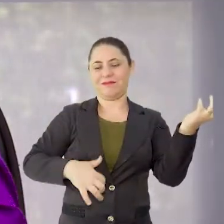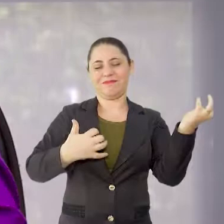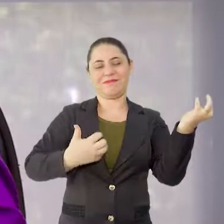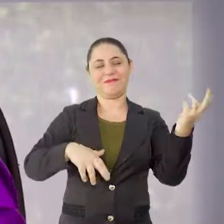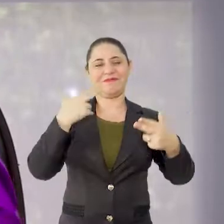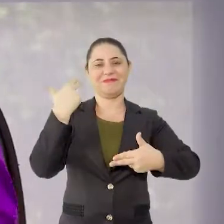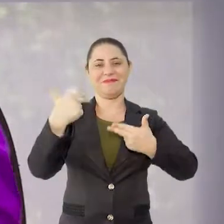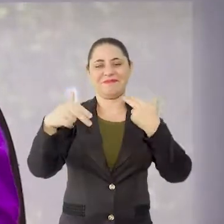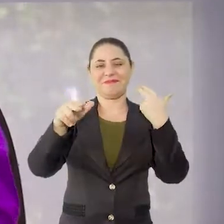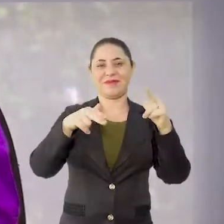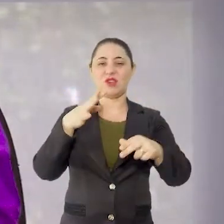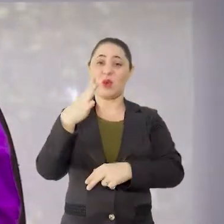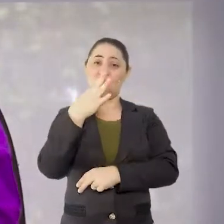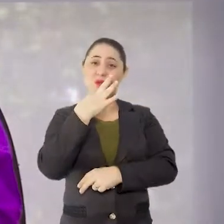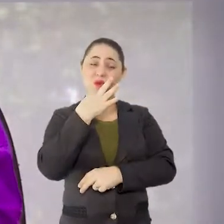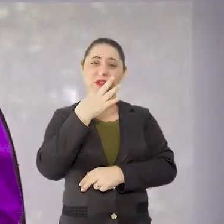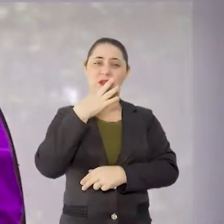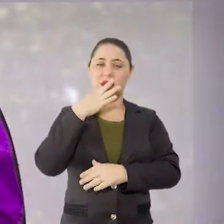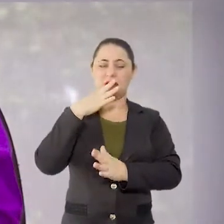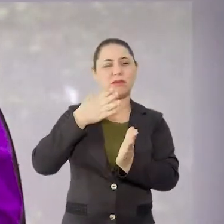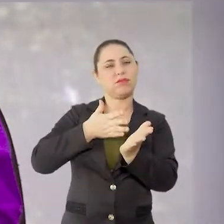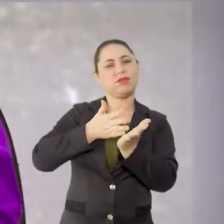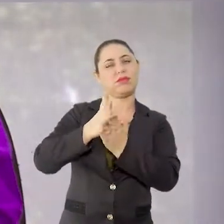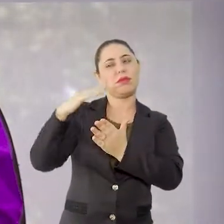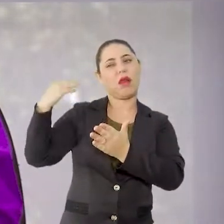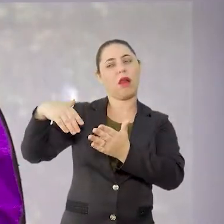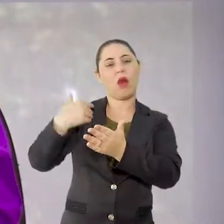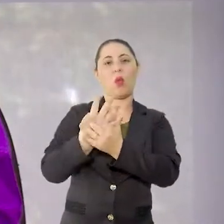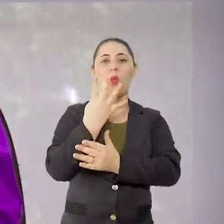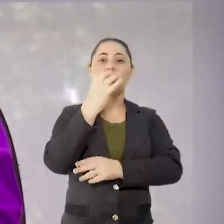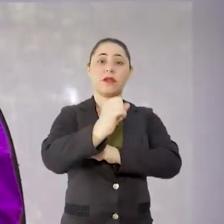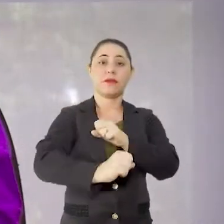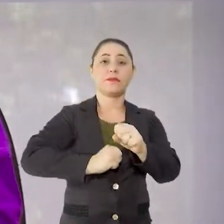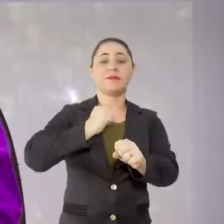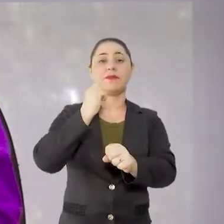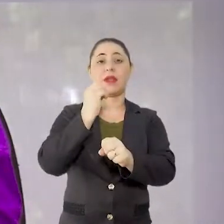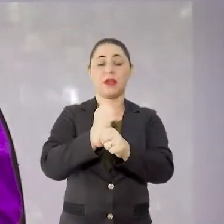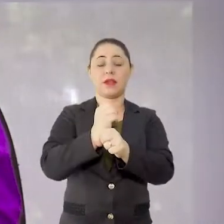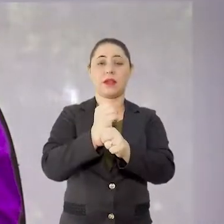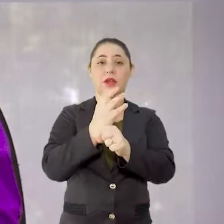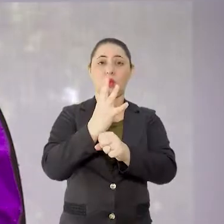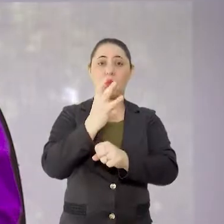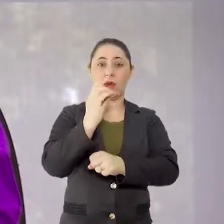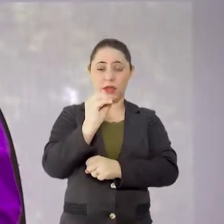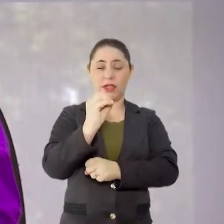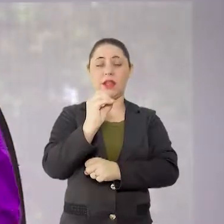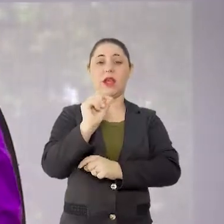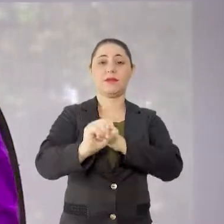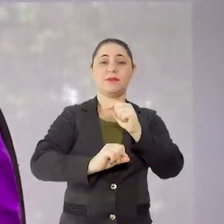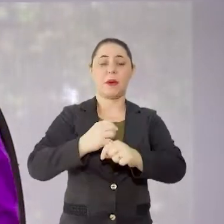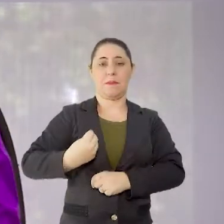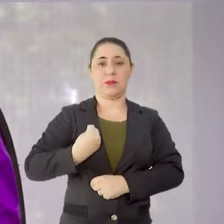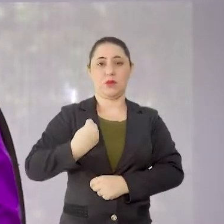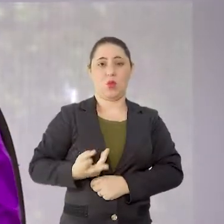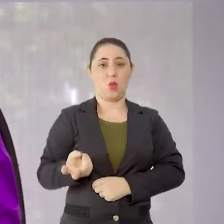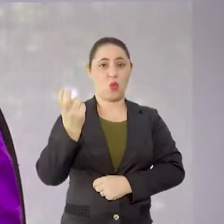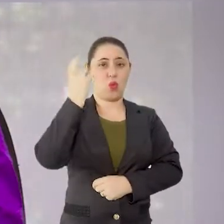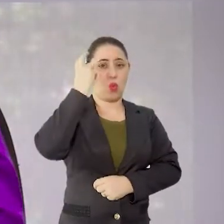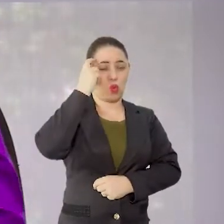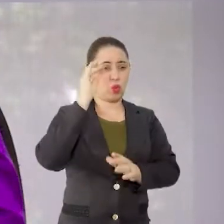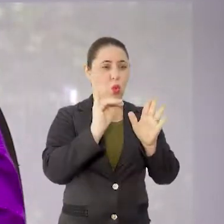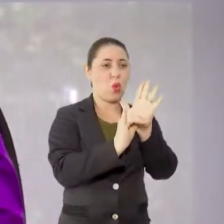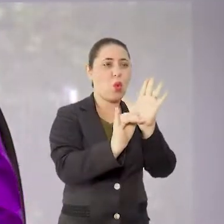pelo violão e a música. Conheça a trajetória de 40 anos desse cantor que tem